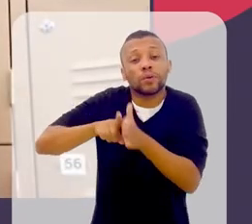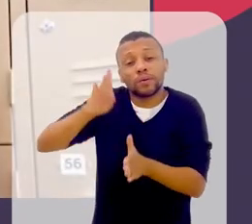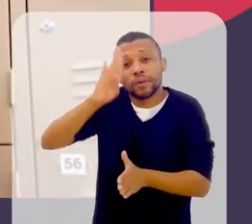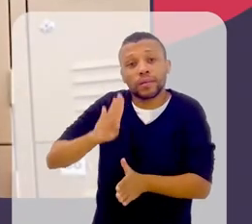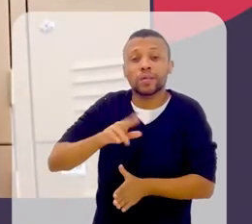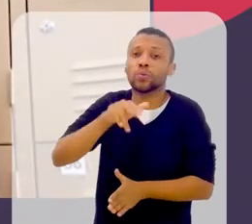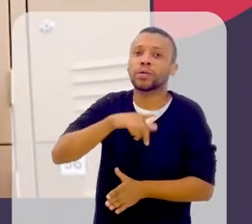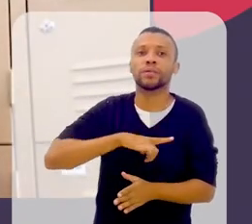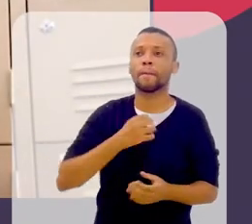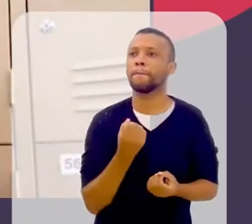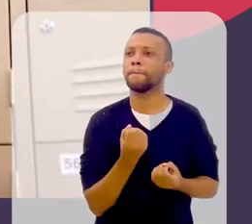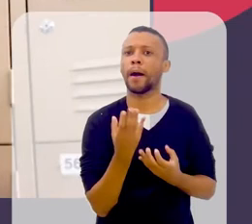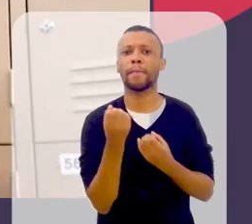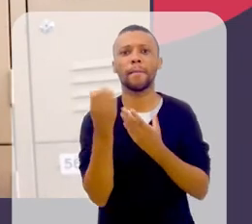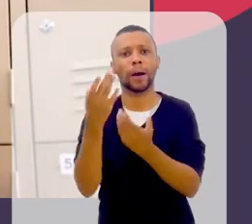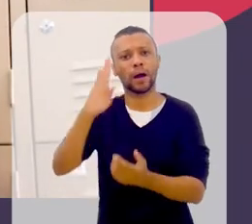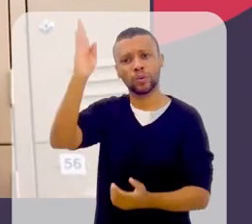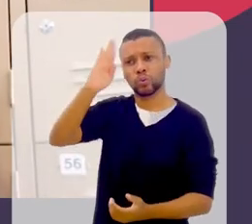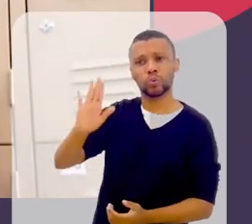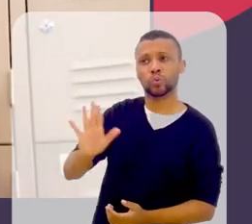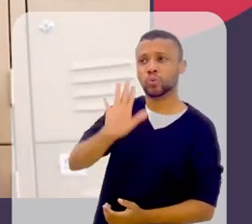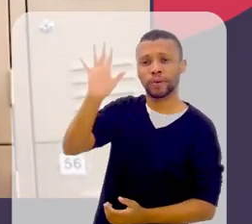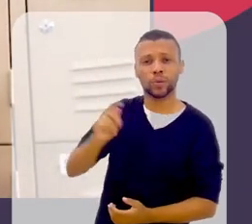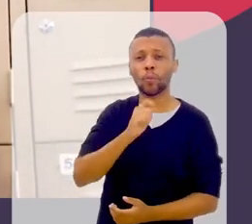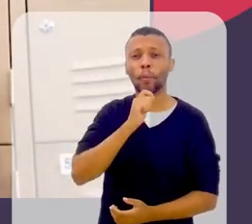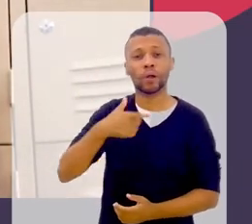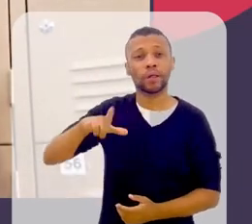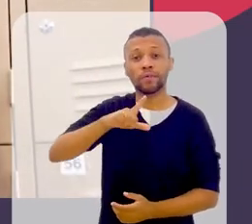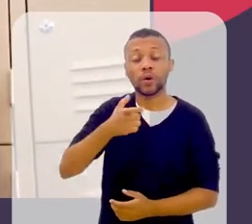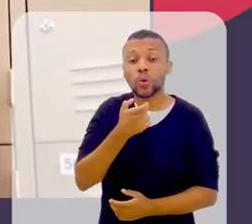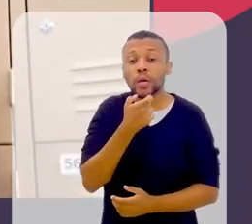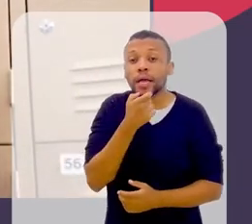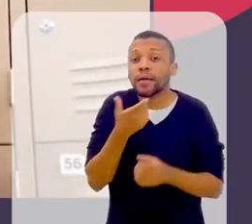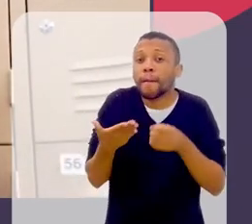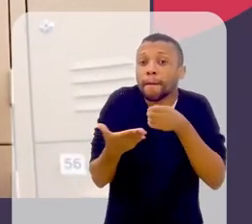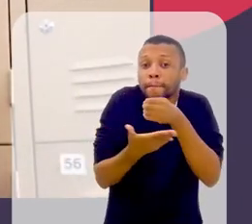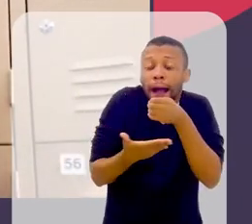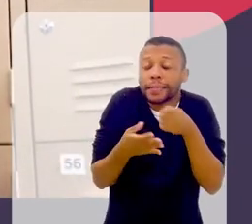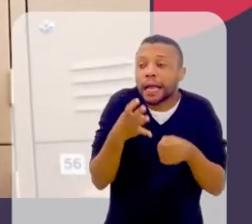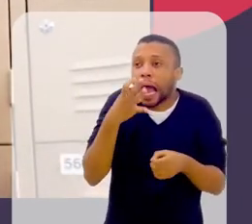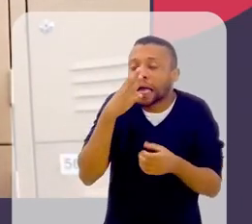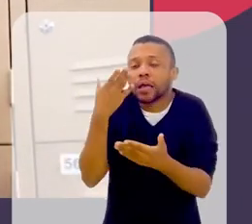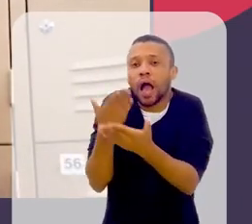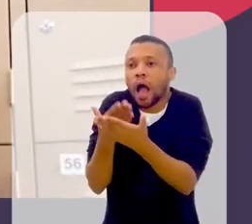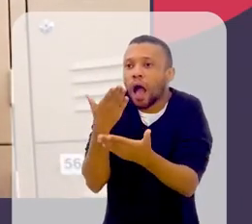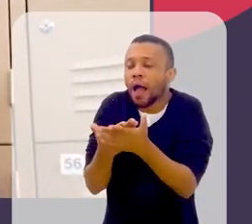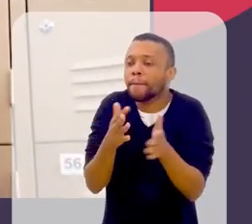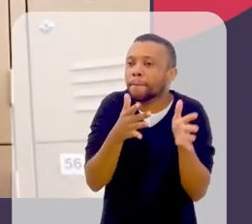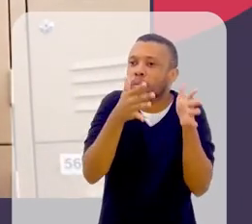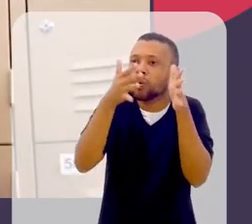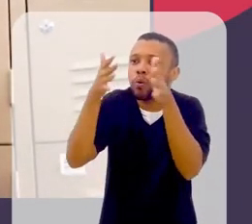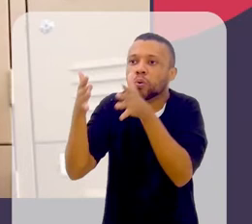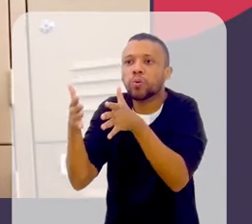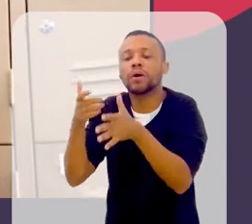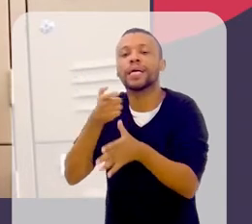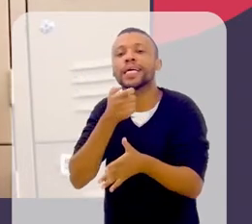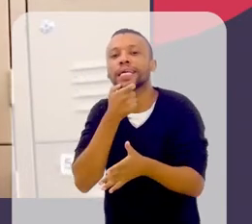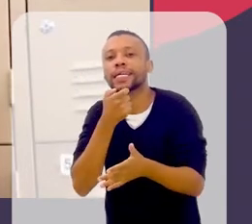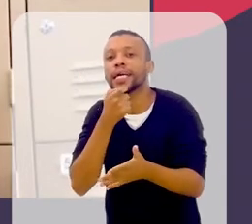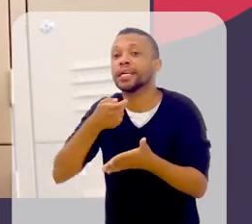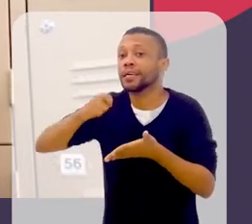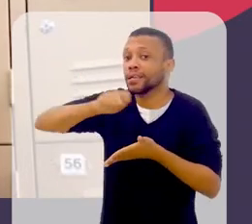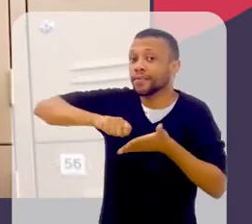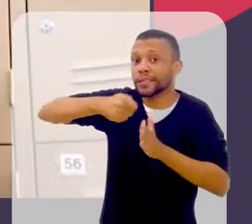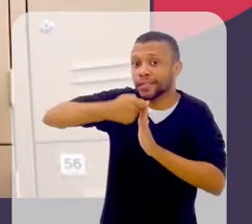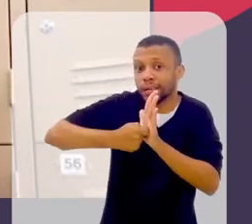pesquisadora brasileira que nunca tinha saído do Brasil, e ela foi, com o inglês dela, assistir aula em inglês, produzir